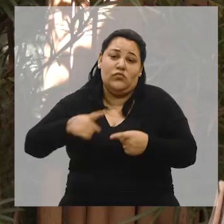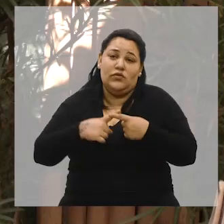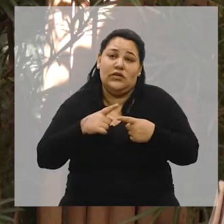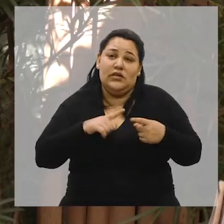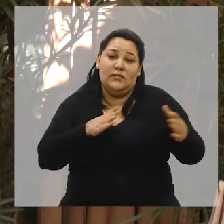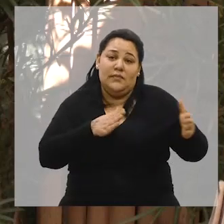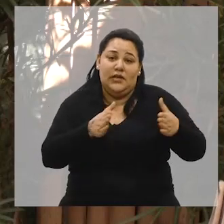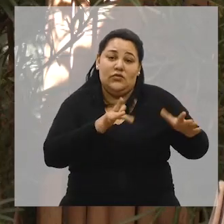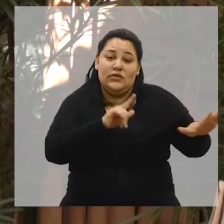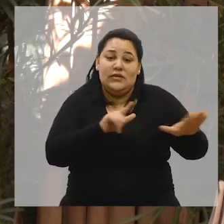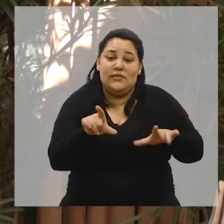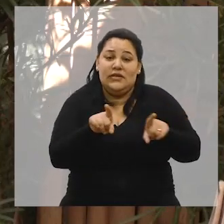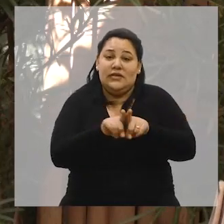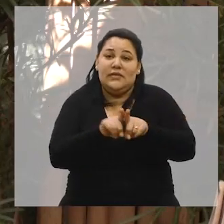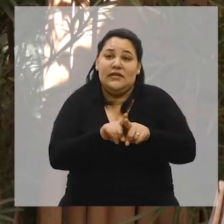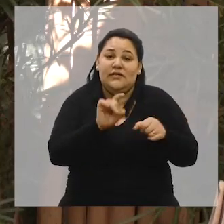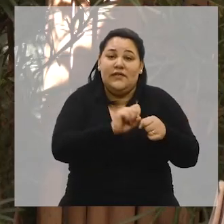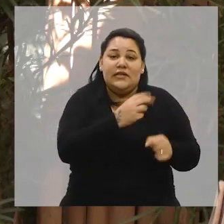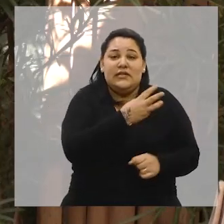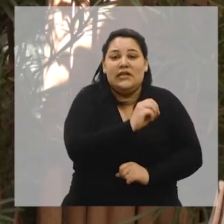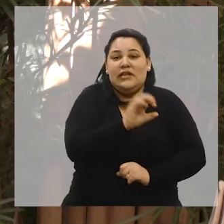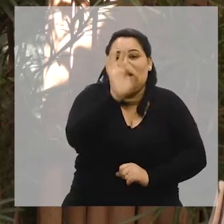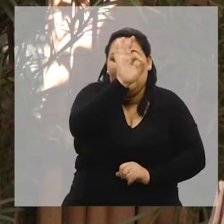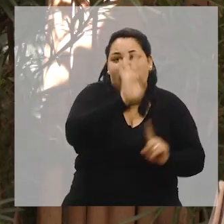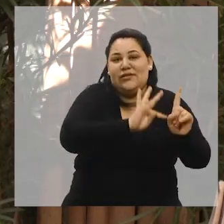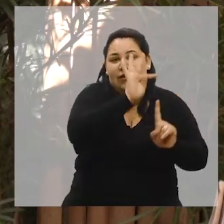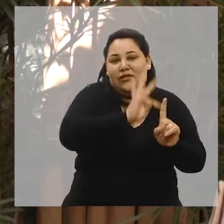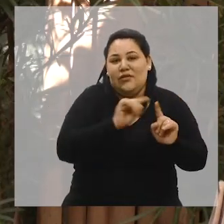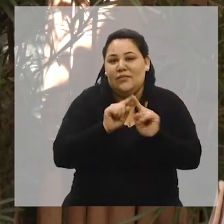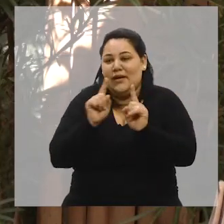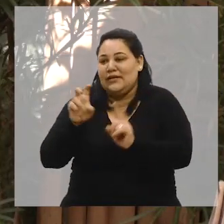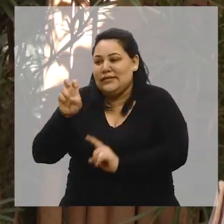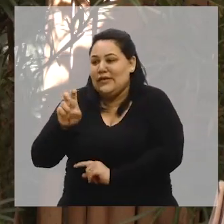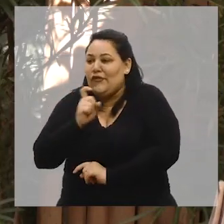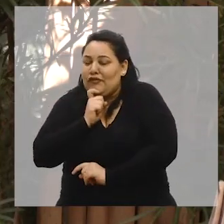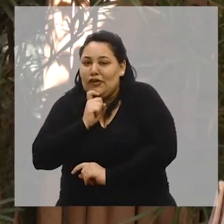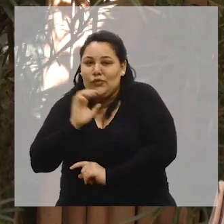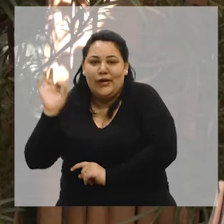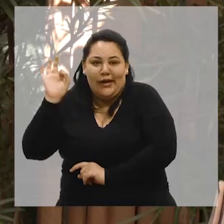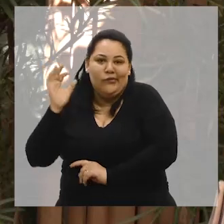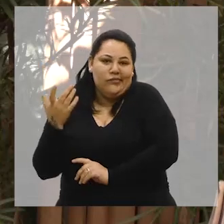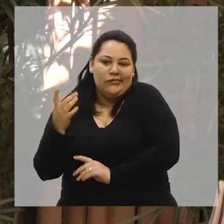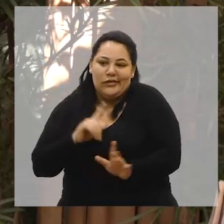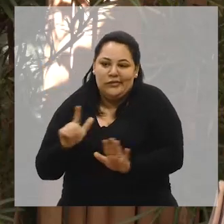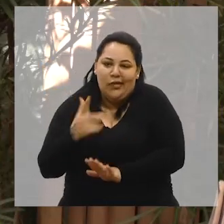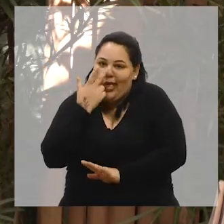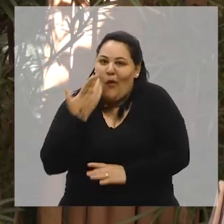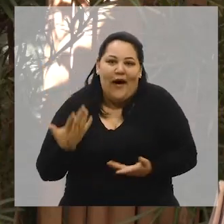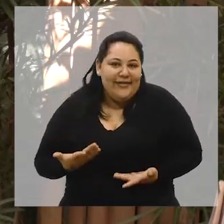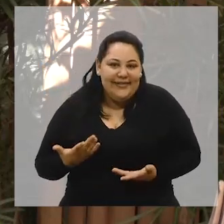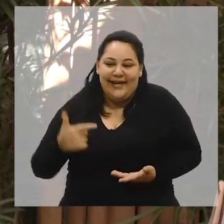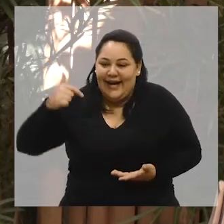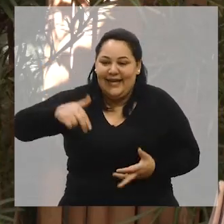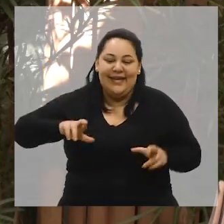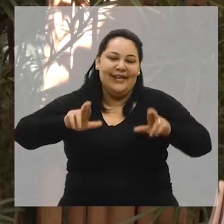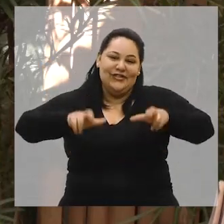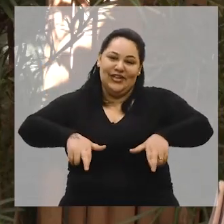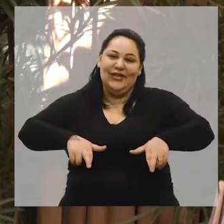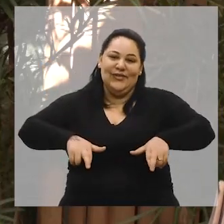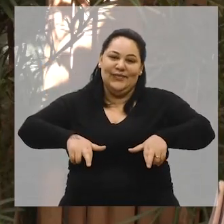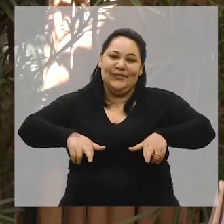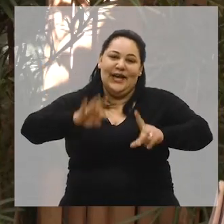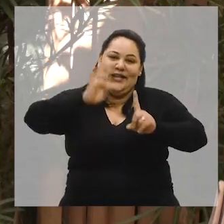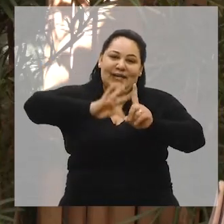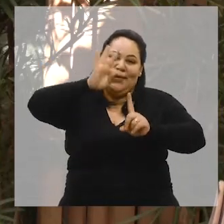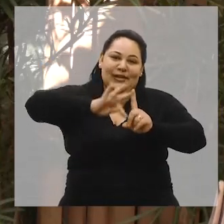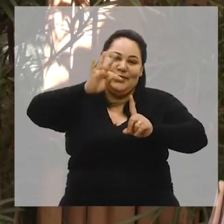nossa região, tem períodos, semanas que faz 30 graus, mas faz 5 graus na mesma semana, né? Isso. Então, eu acho que aqui na